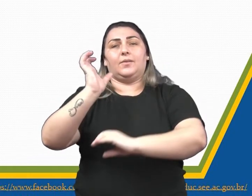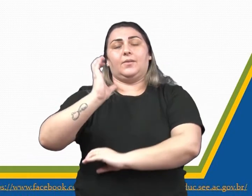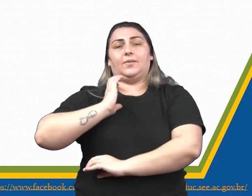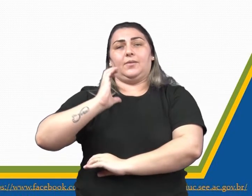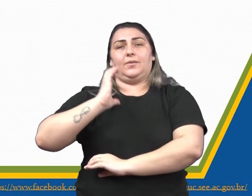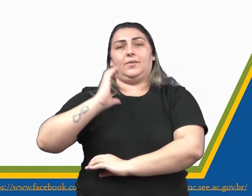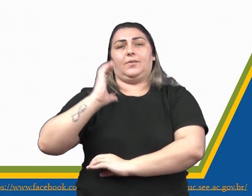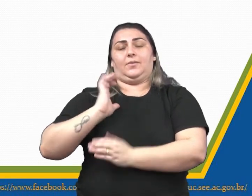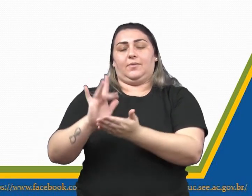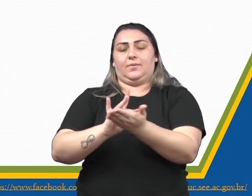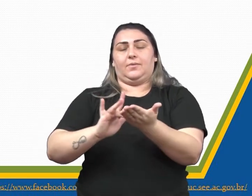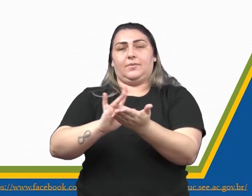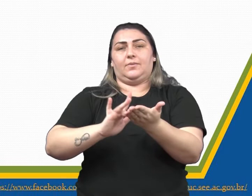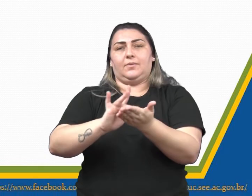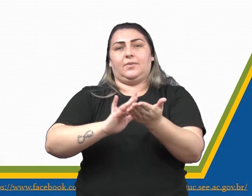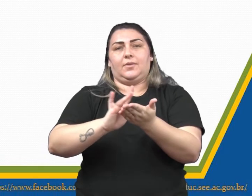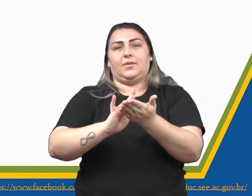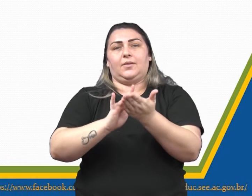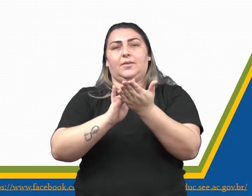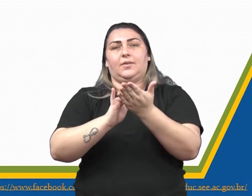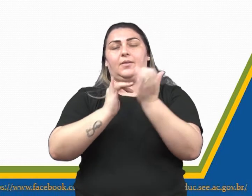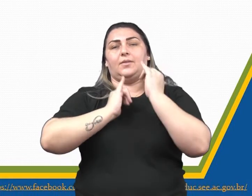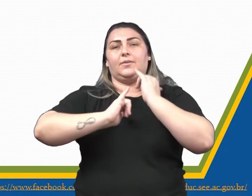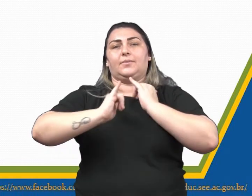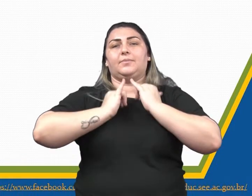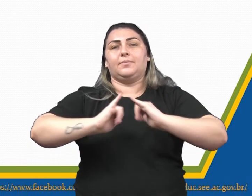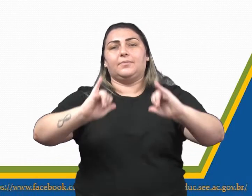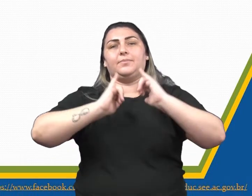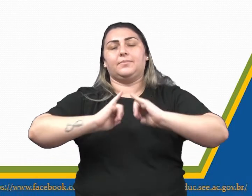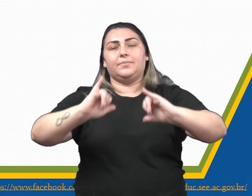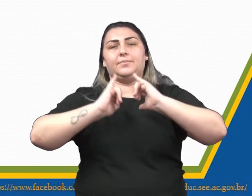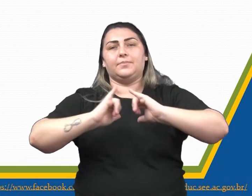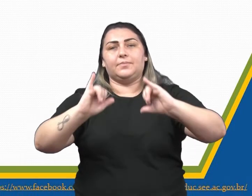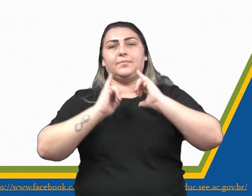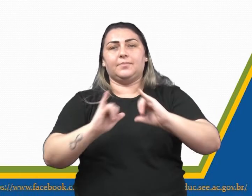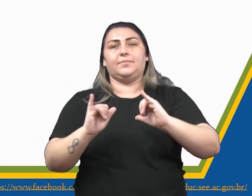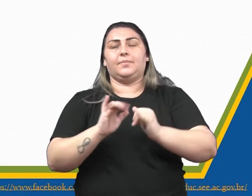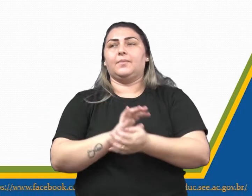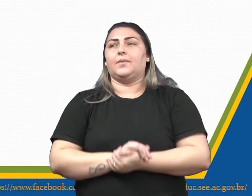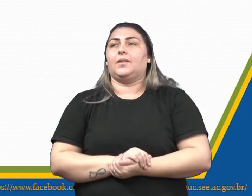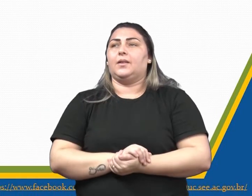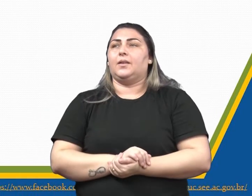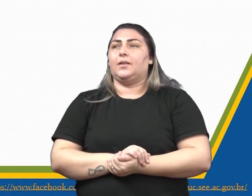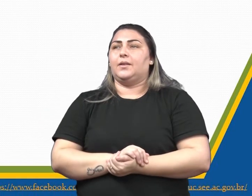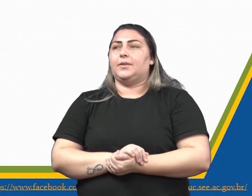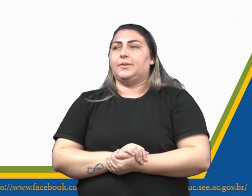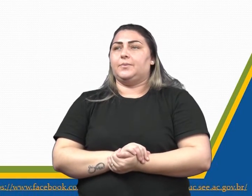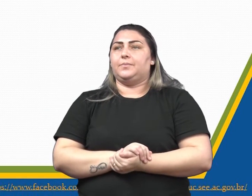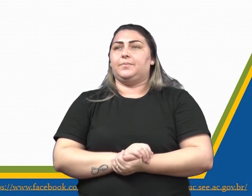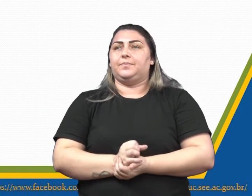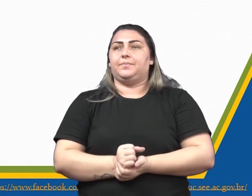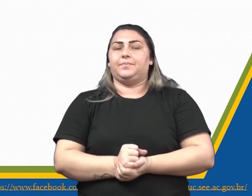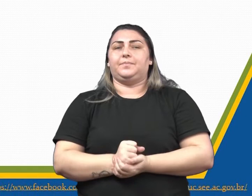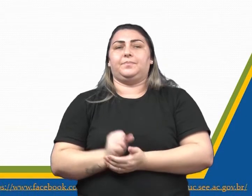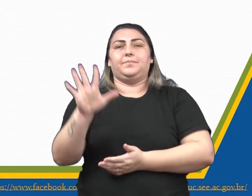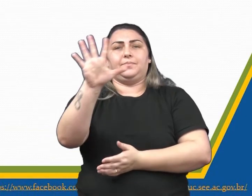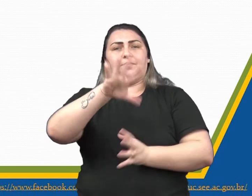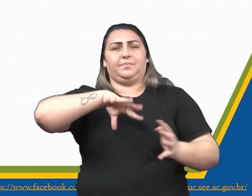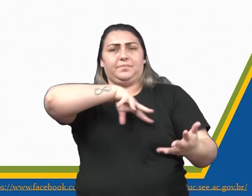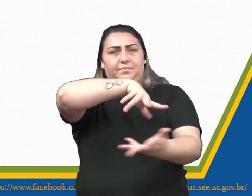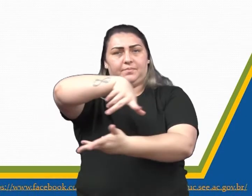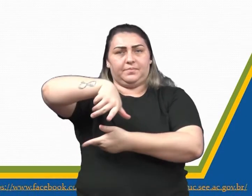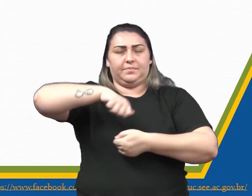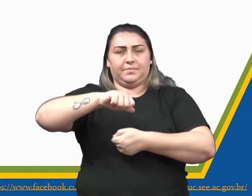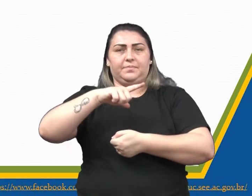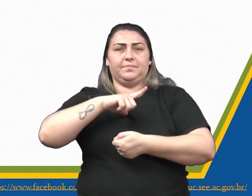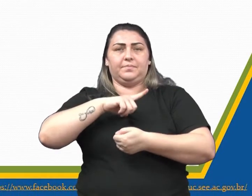meios eletrônicos digitais, que se vinculam a esses componentes. E aí, de um modo geral, esses poemas